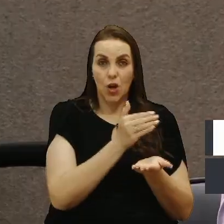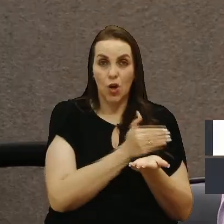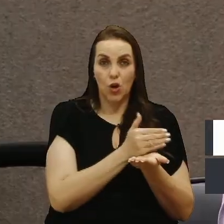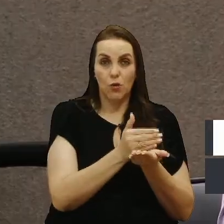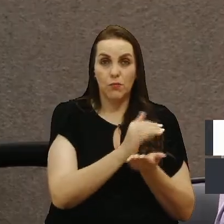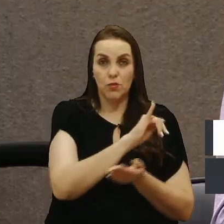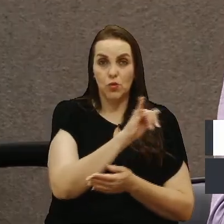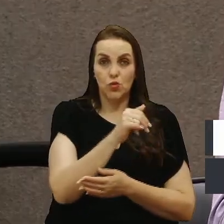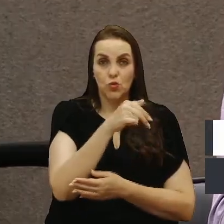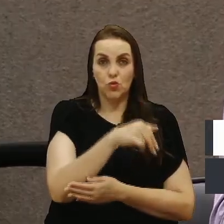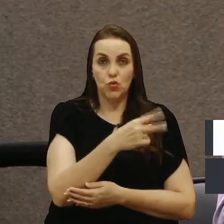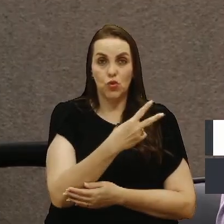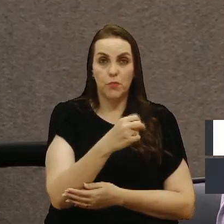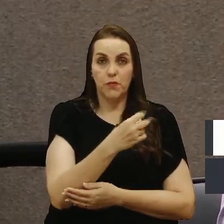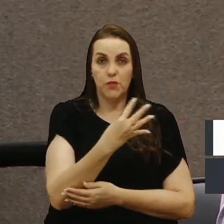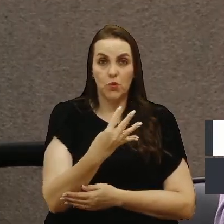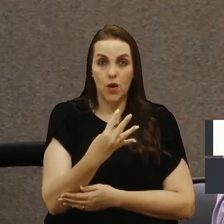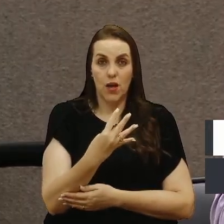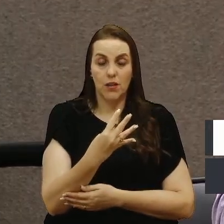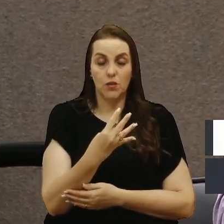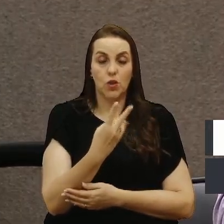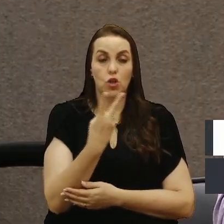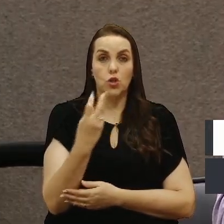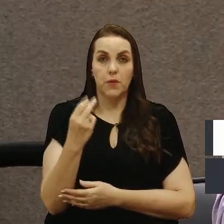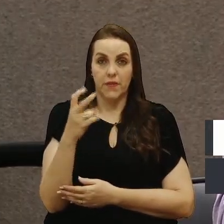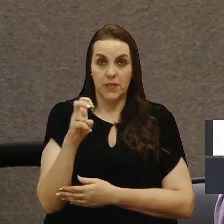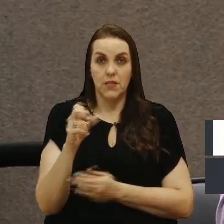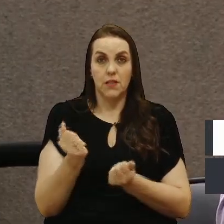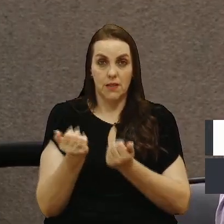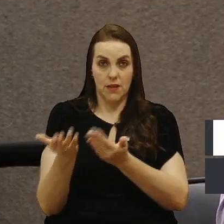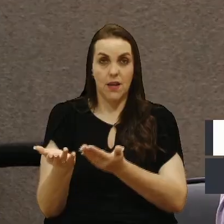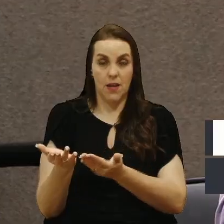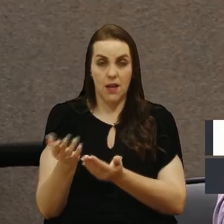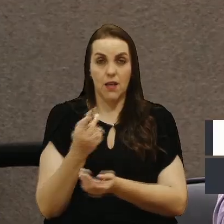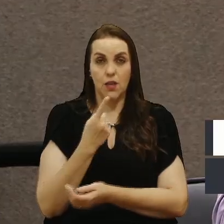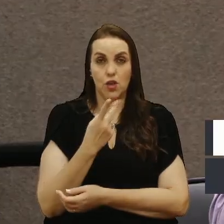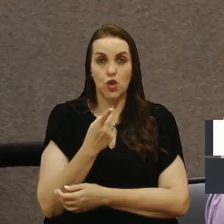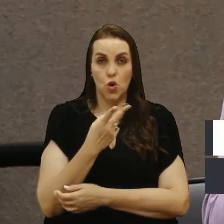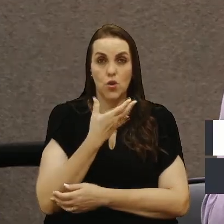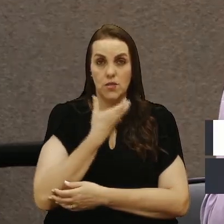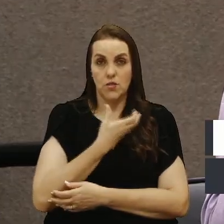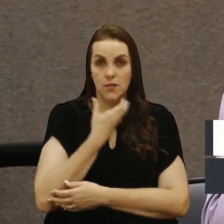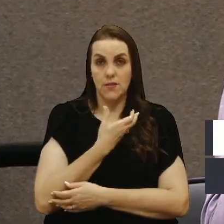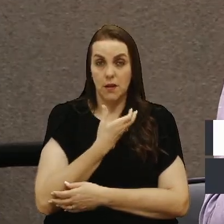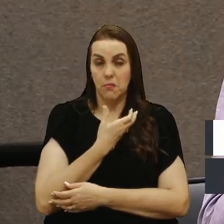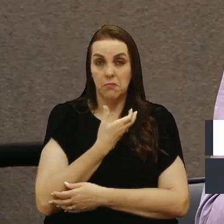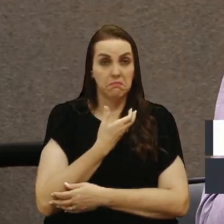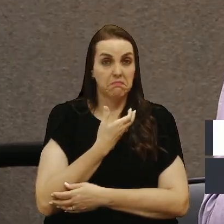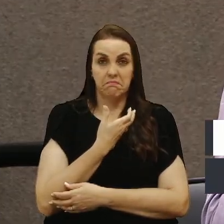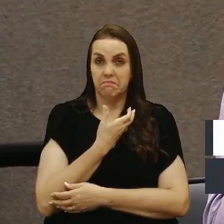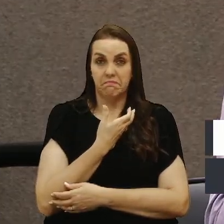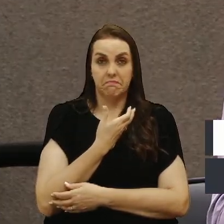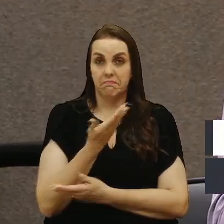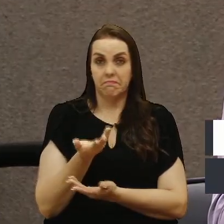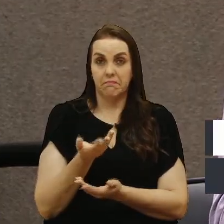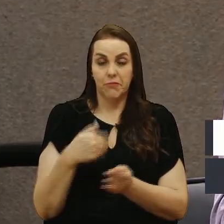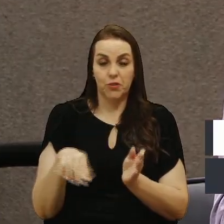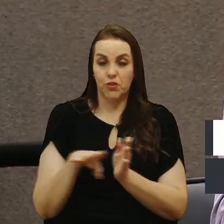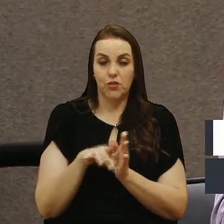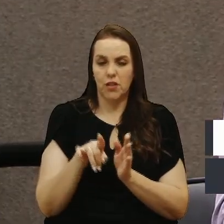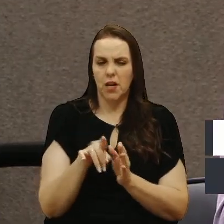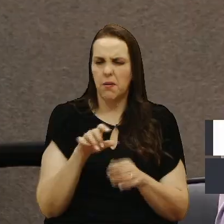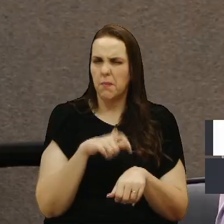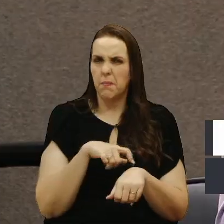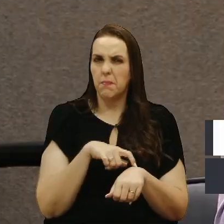junho de 2024, 2025 era para entregar em dezembro de 2025, no dia 12 do 12, né? Não, a gente chegou ali